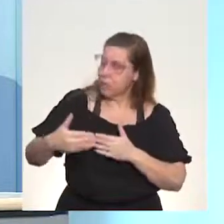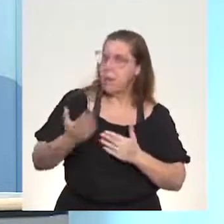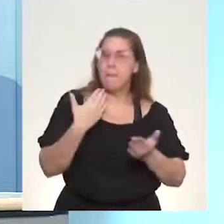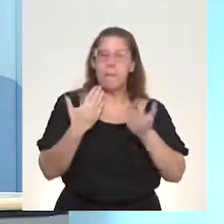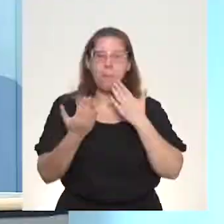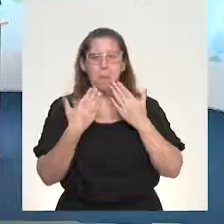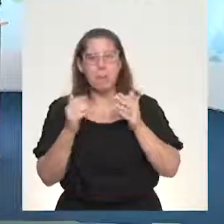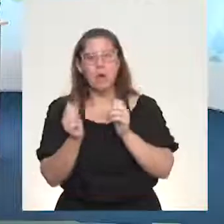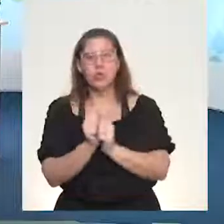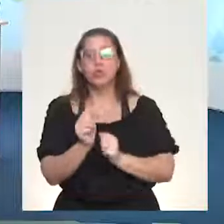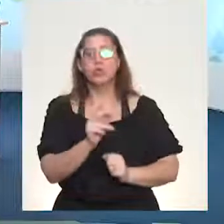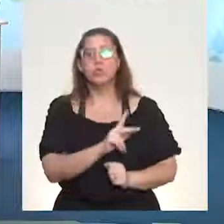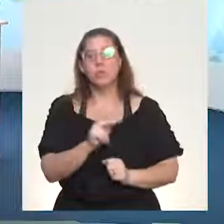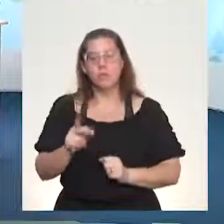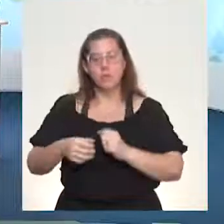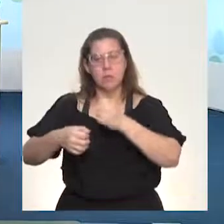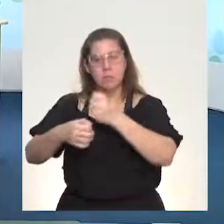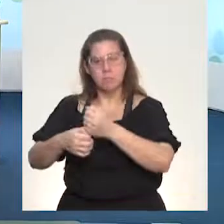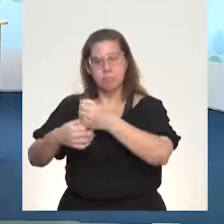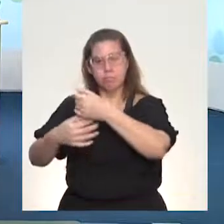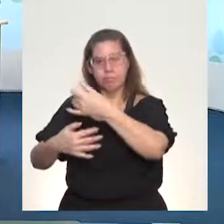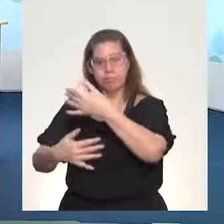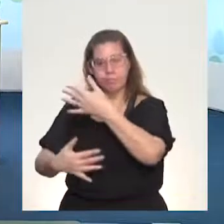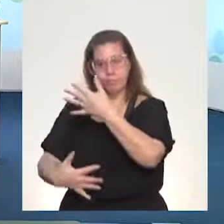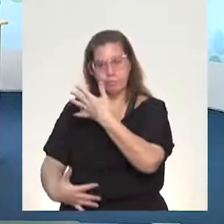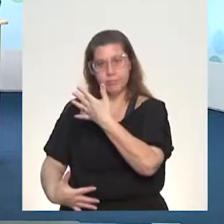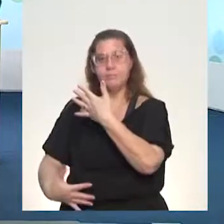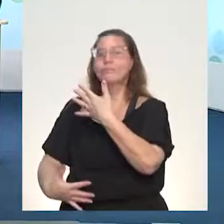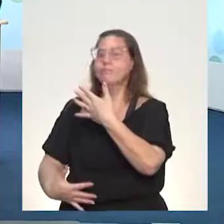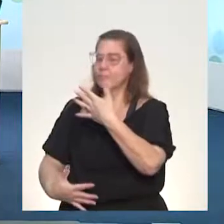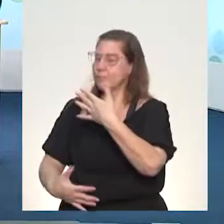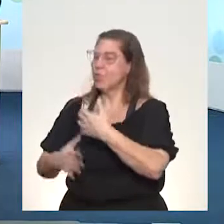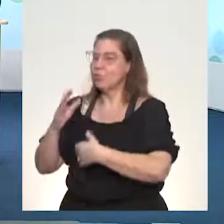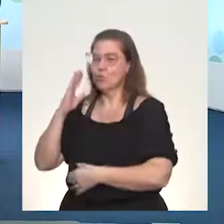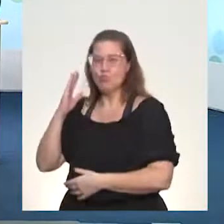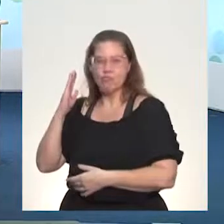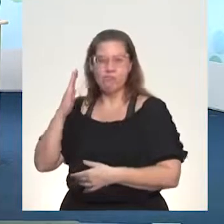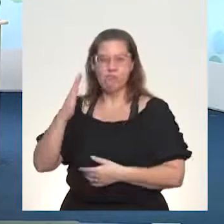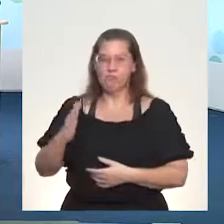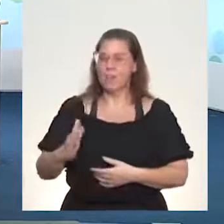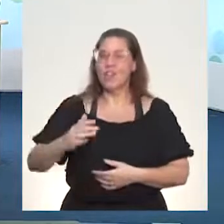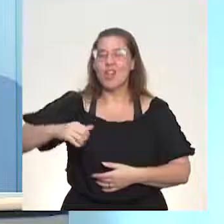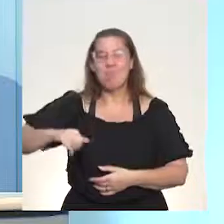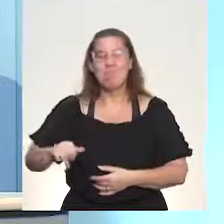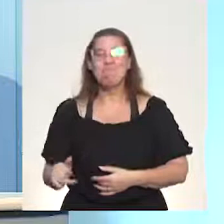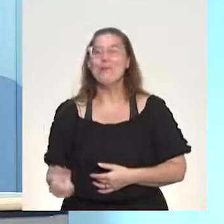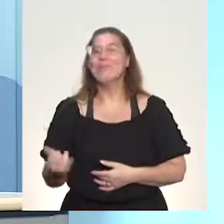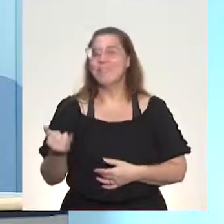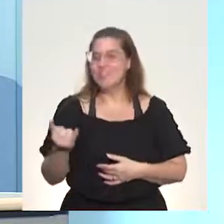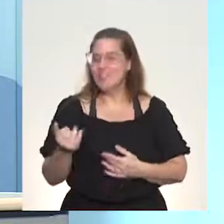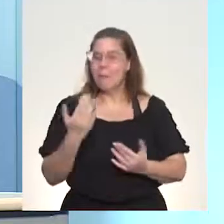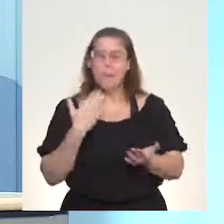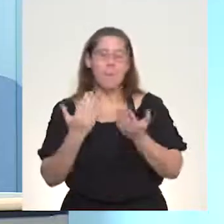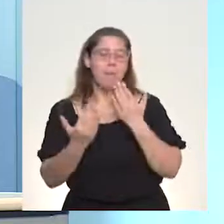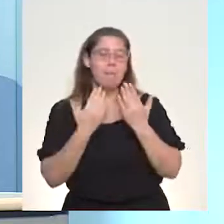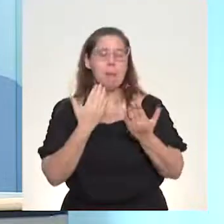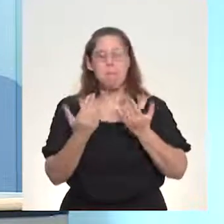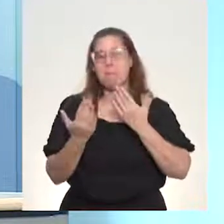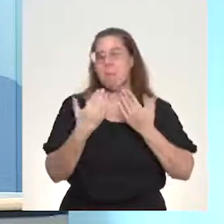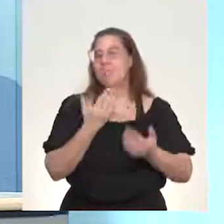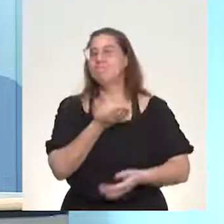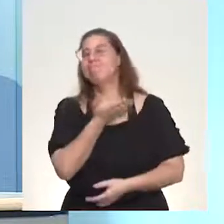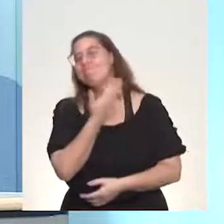os professores aqui no chat online, direto, acho que é mais proveitoso isso, né? Esse bate-papo que nem sempre eu